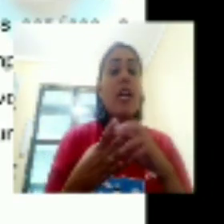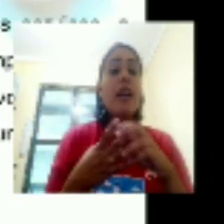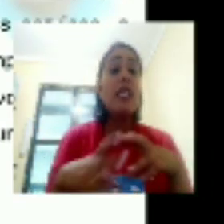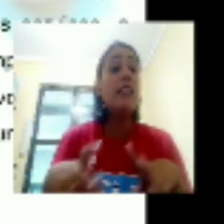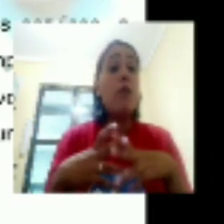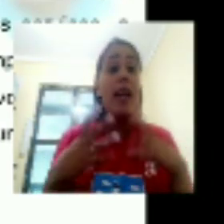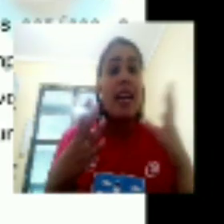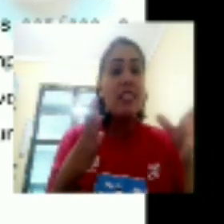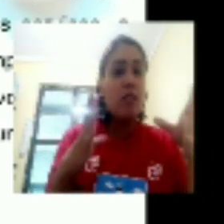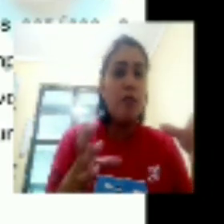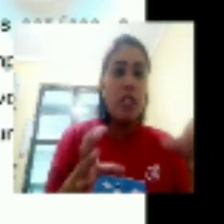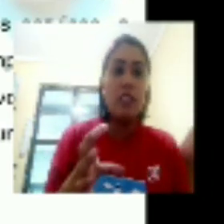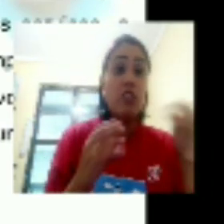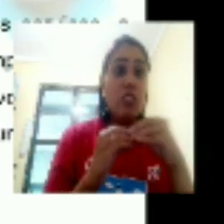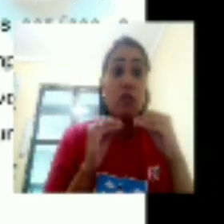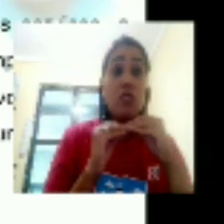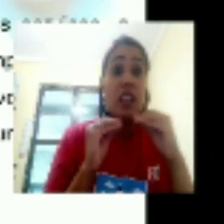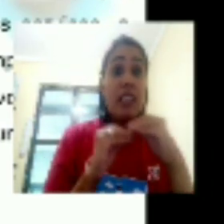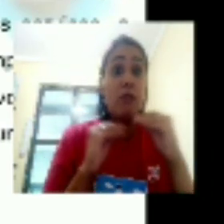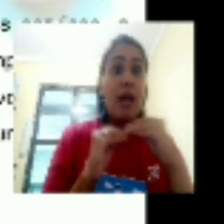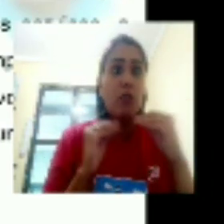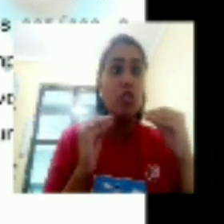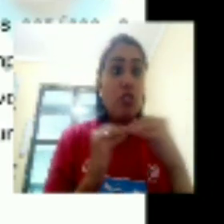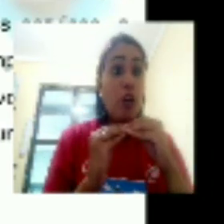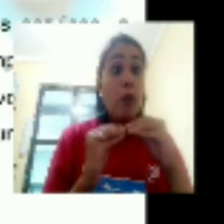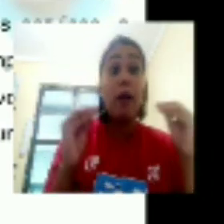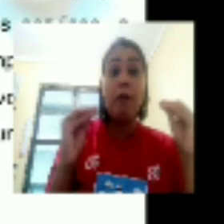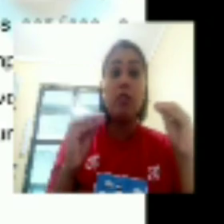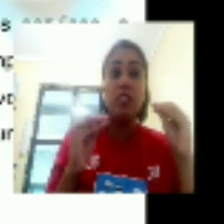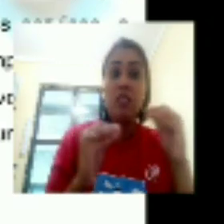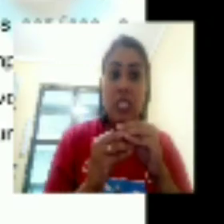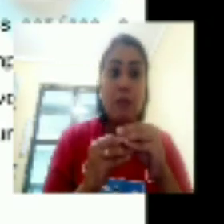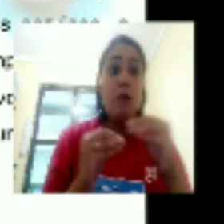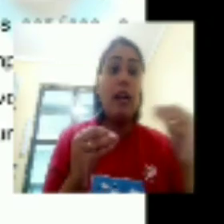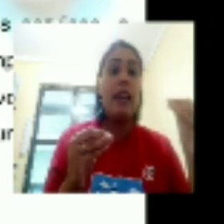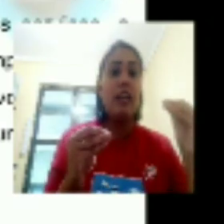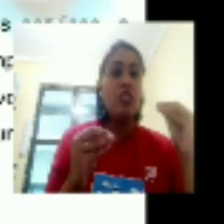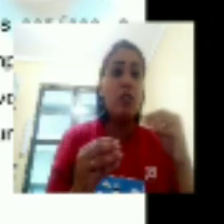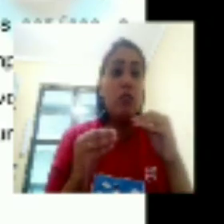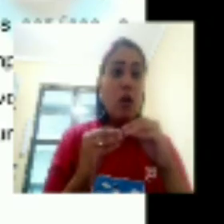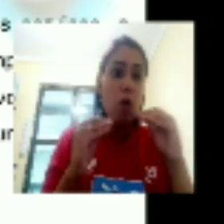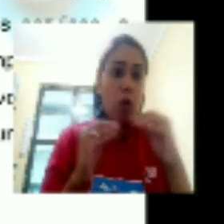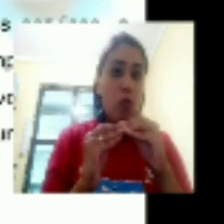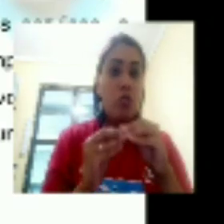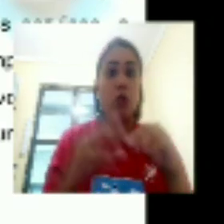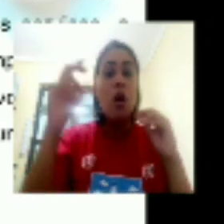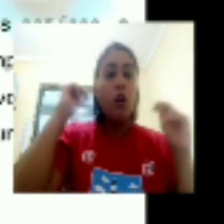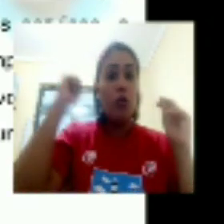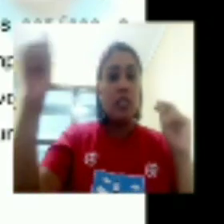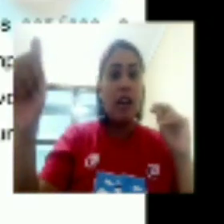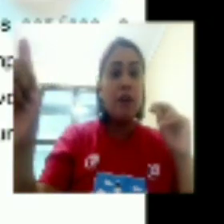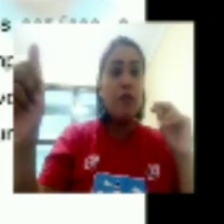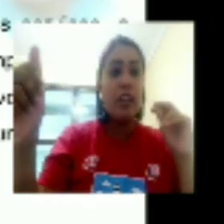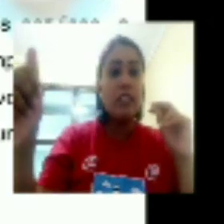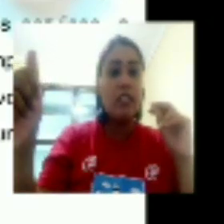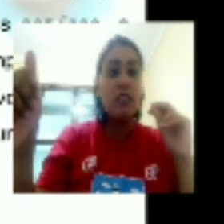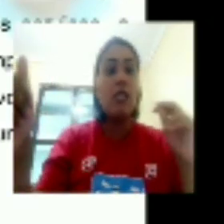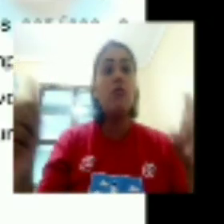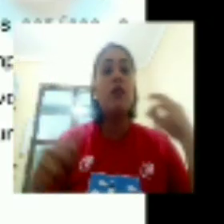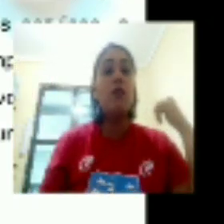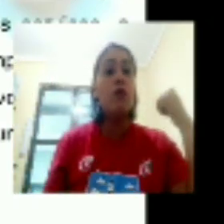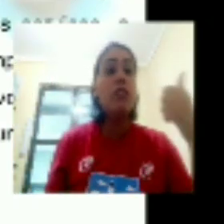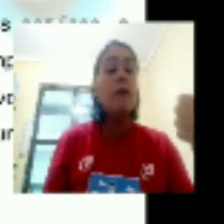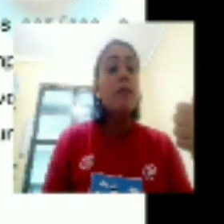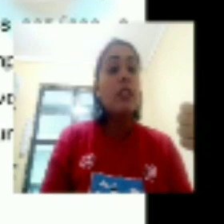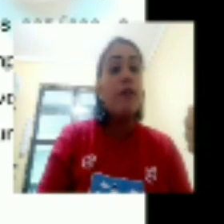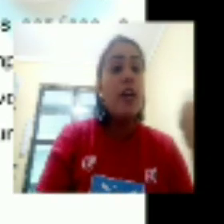conferência. Então, essa conferência, gente, é considerada um marco histórico, é importantíssimo, cai em questão de concurso. 8ª Conferência Nacional